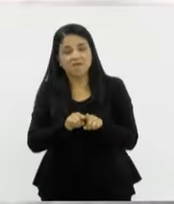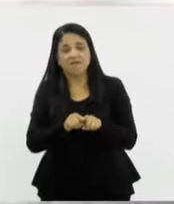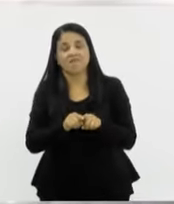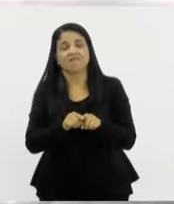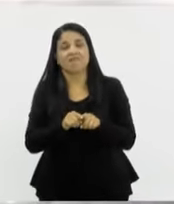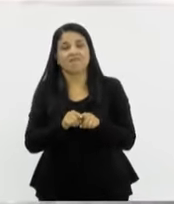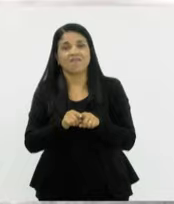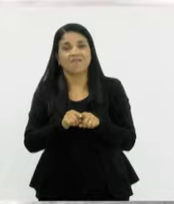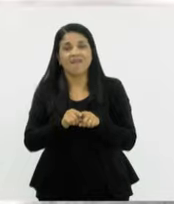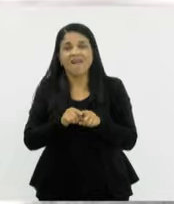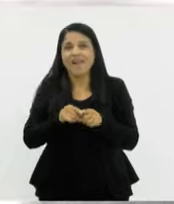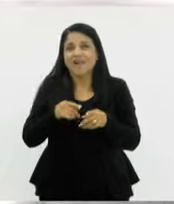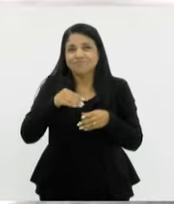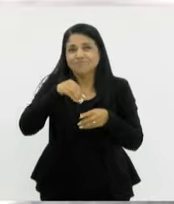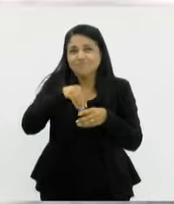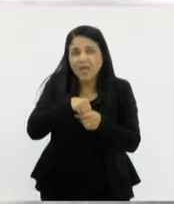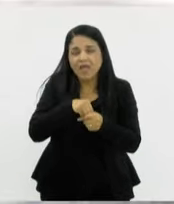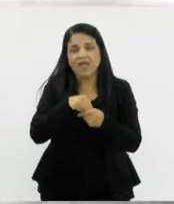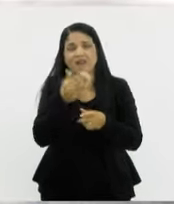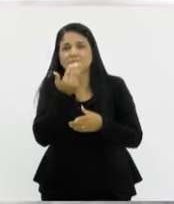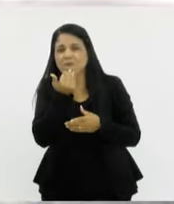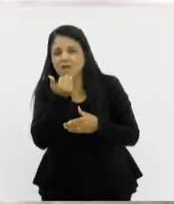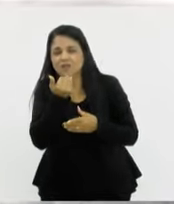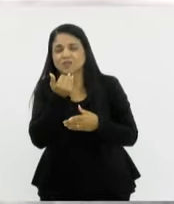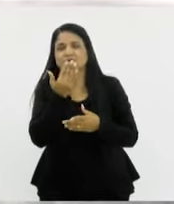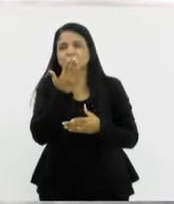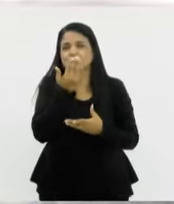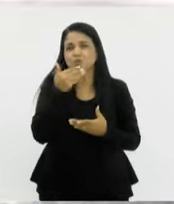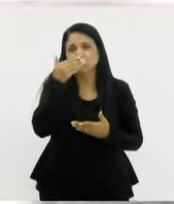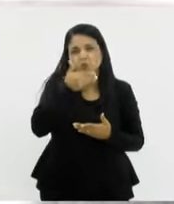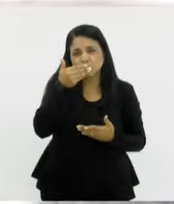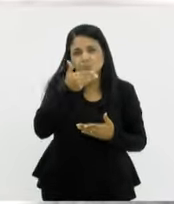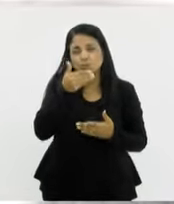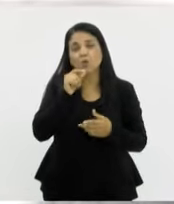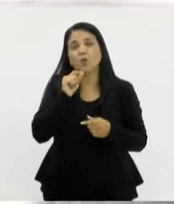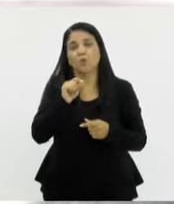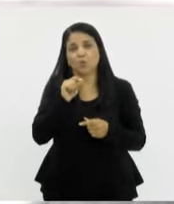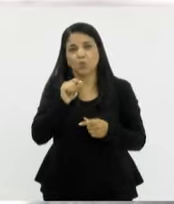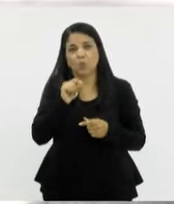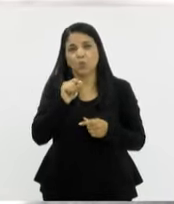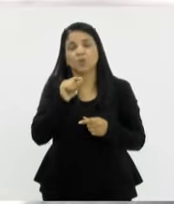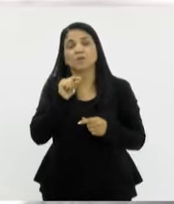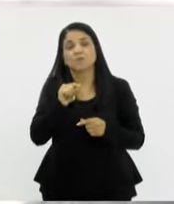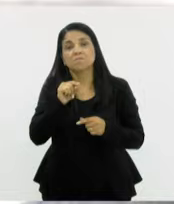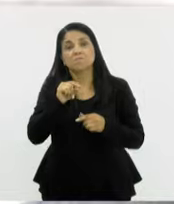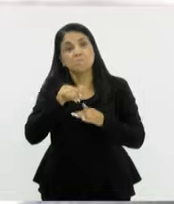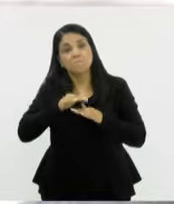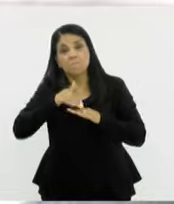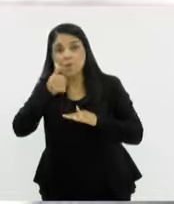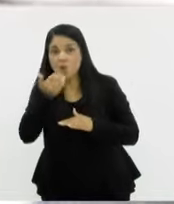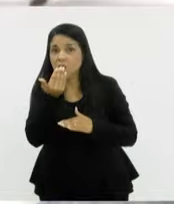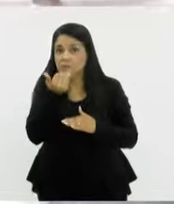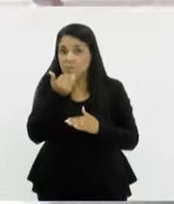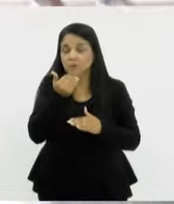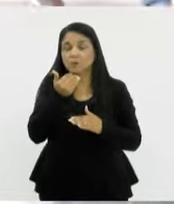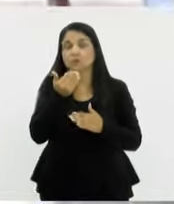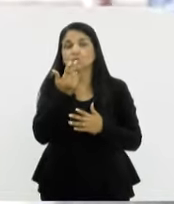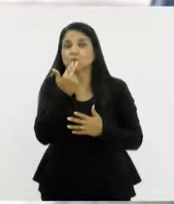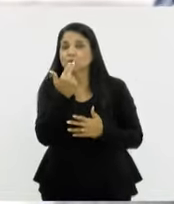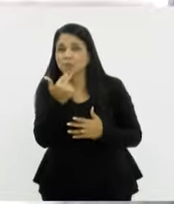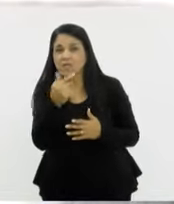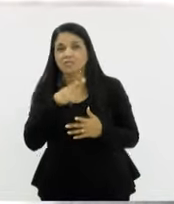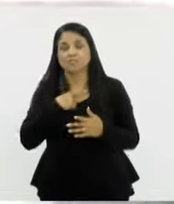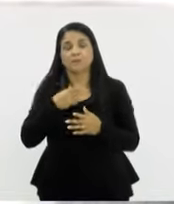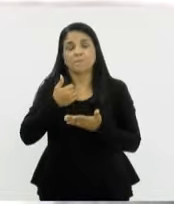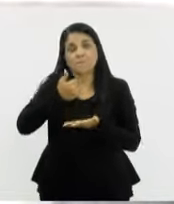muito, muito açúcar, né? Os alimentos mais favoráveis são aqueles que contêm mais nutrientes. A pera, a maçã, a laranja,